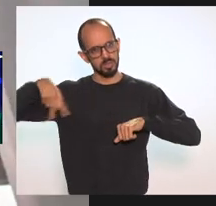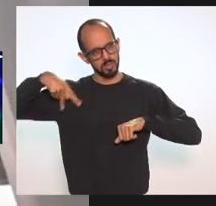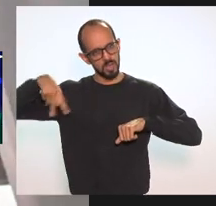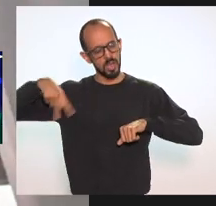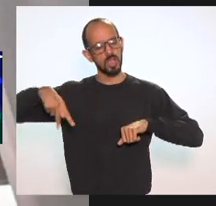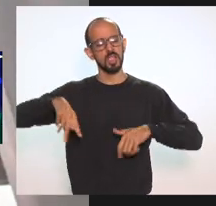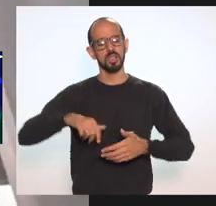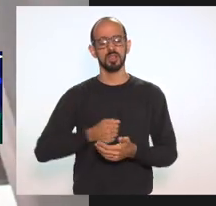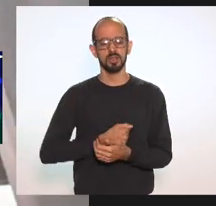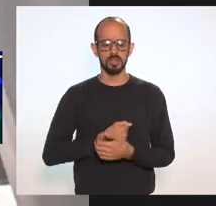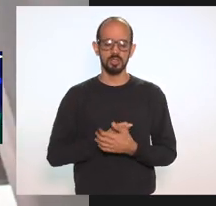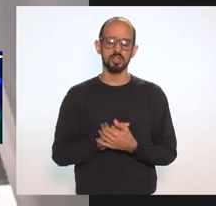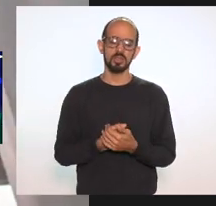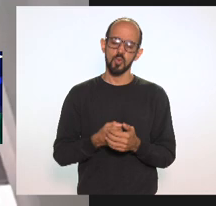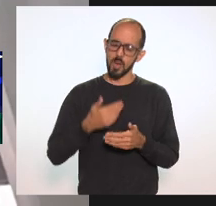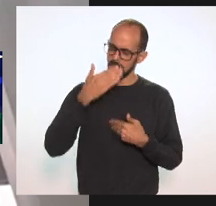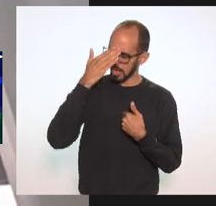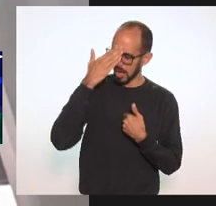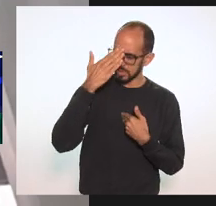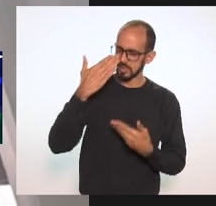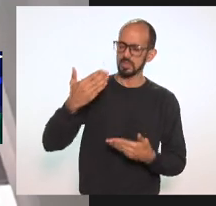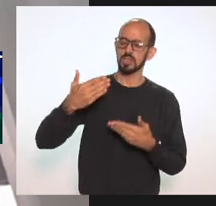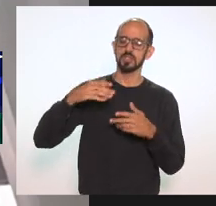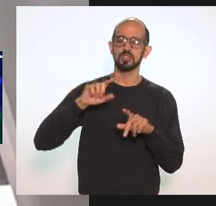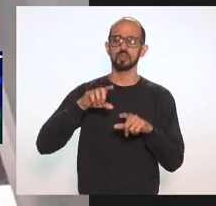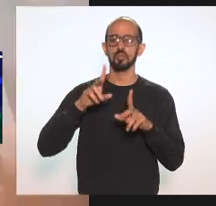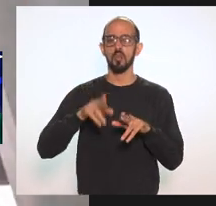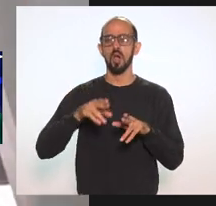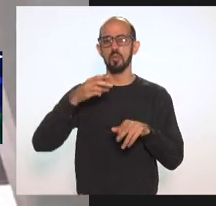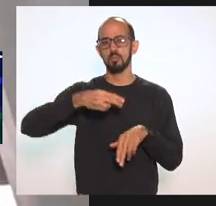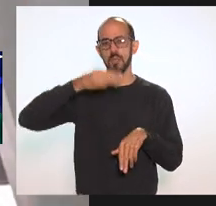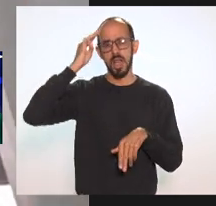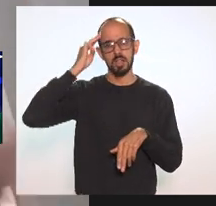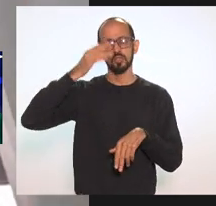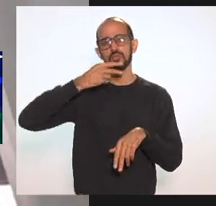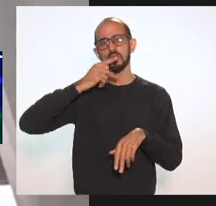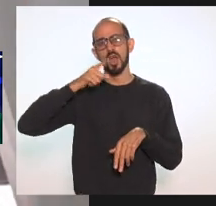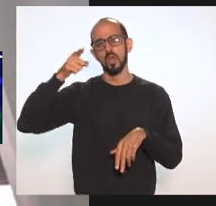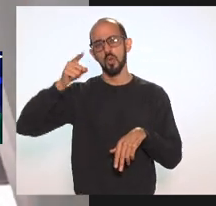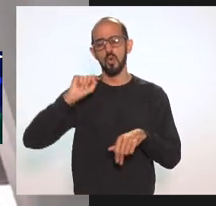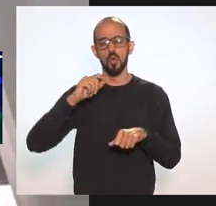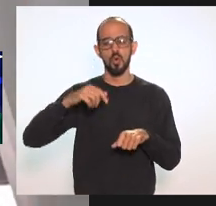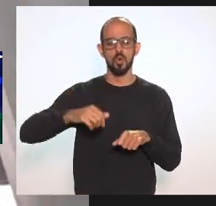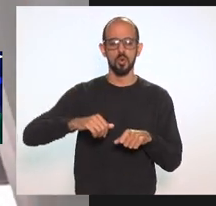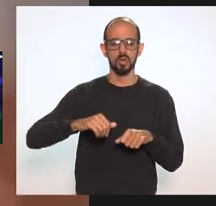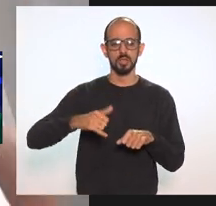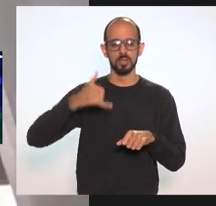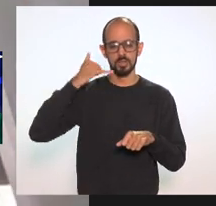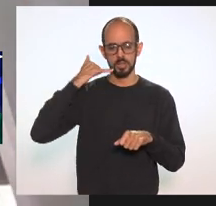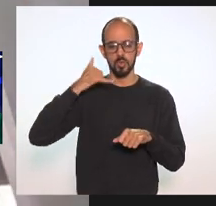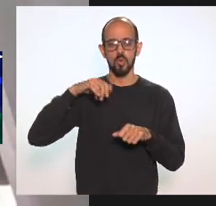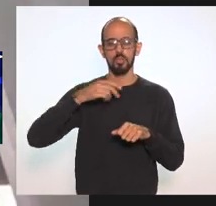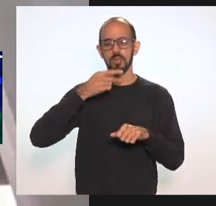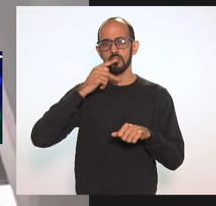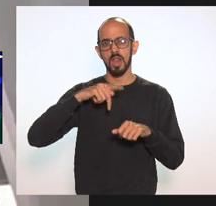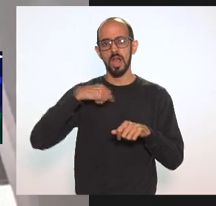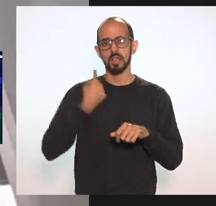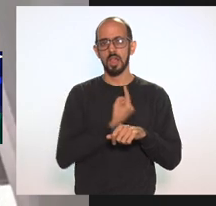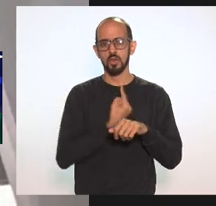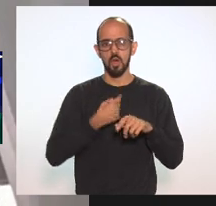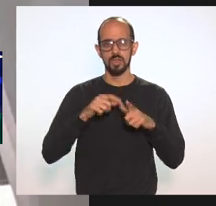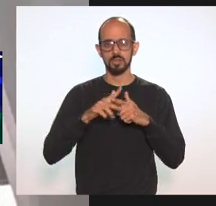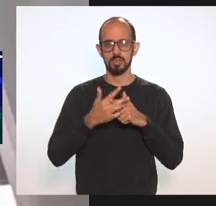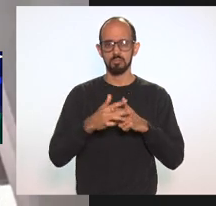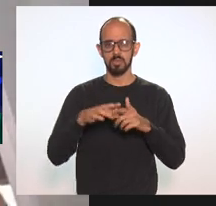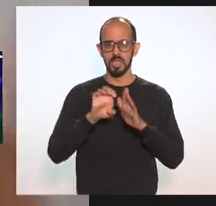emenda Como disse o deputado aqui Márcio Pacheco que ligou para falar da da nossa emenda de manhã tão cedo de